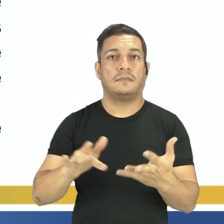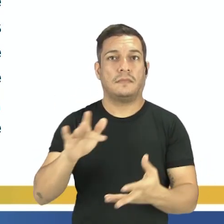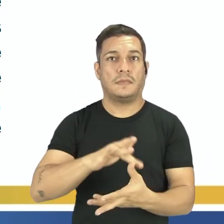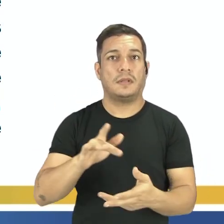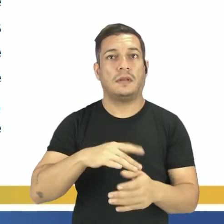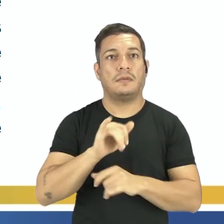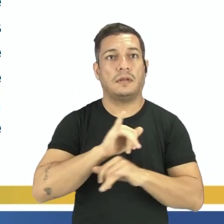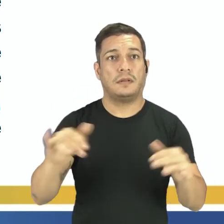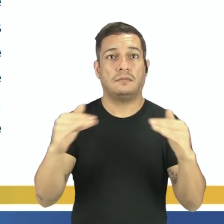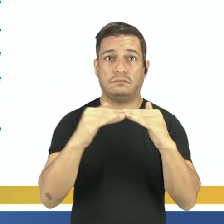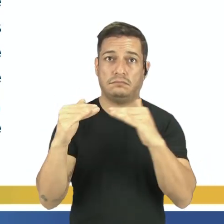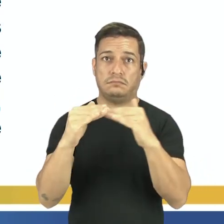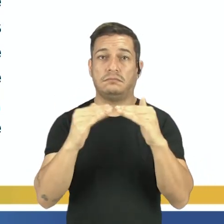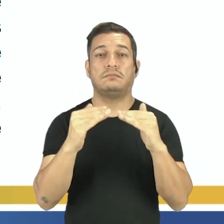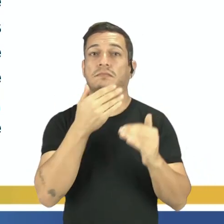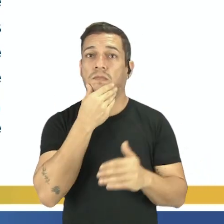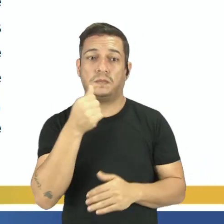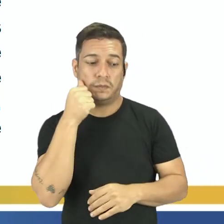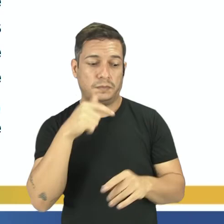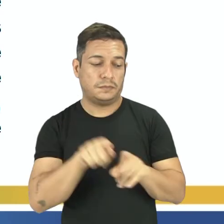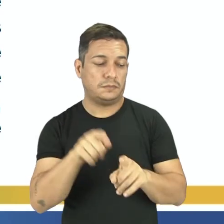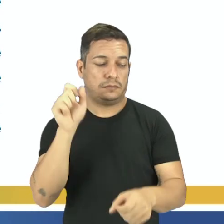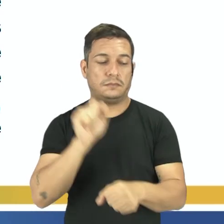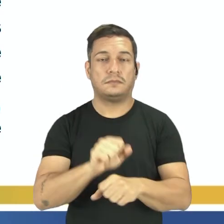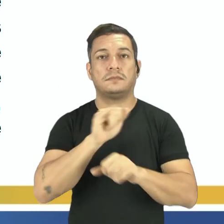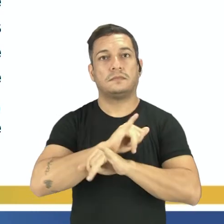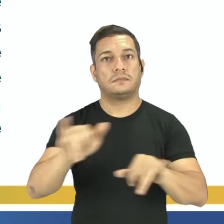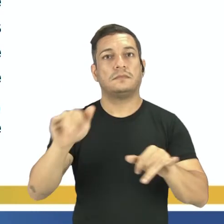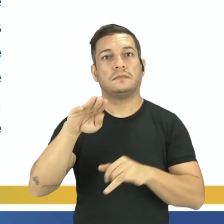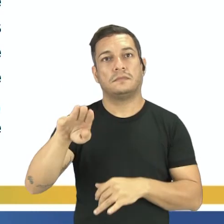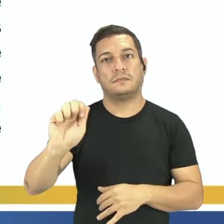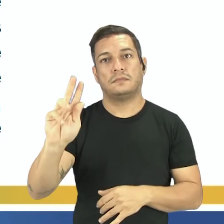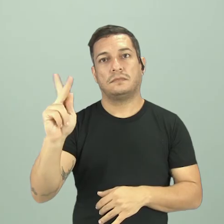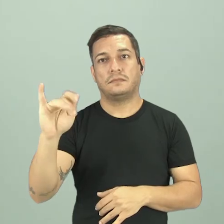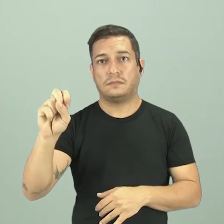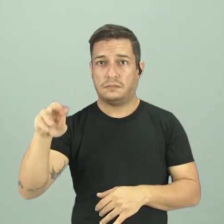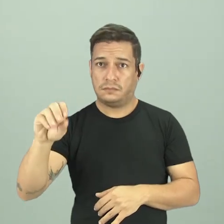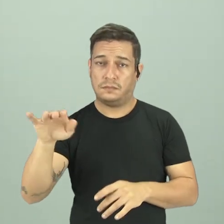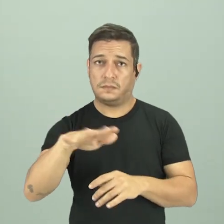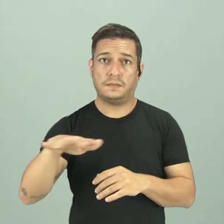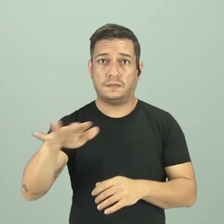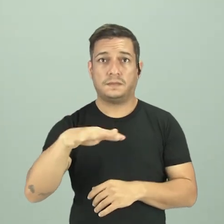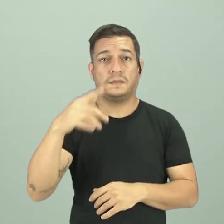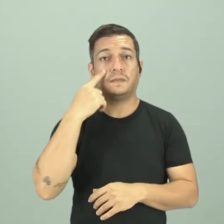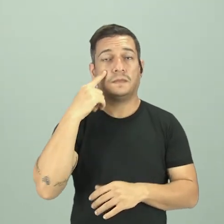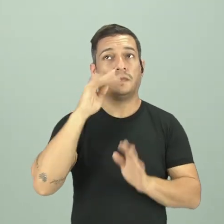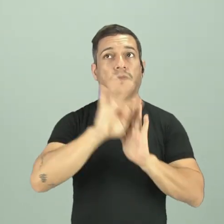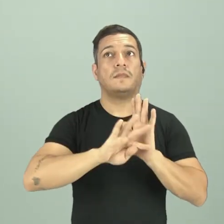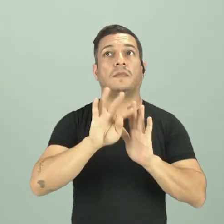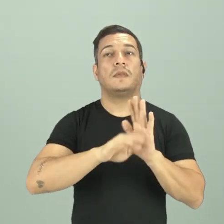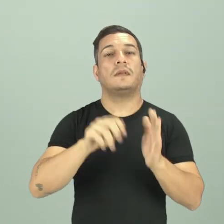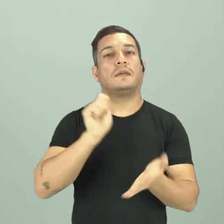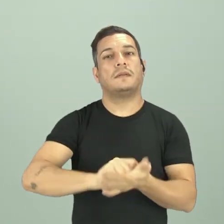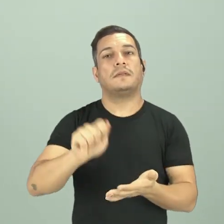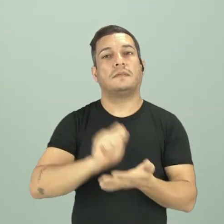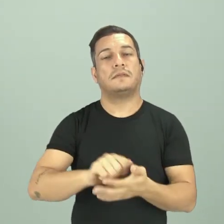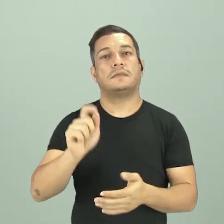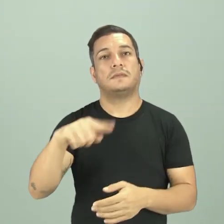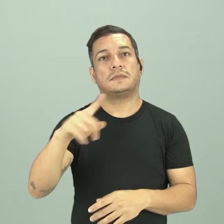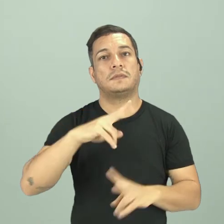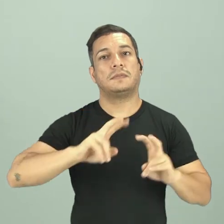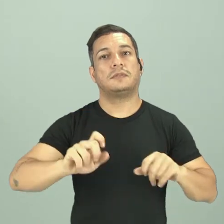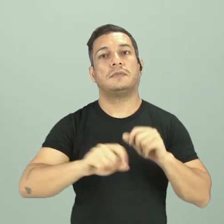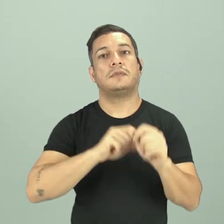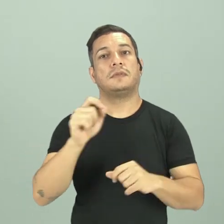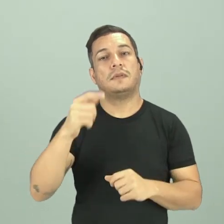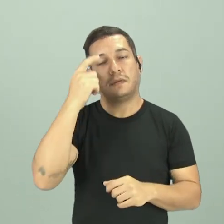a equidade entre gêneros e pare de disseminar o machismo na sociedade. Então vejam que é um texto muito bem escrito. Se você observar